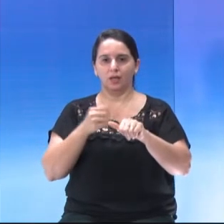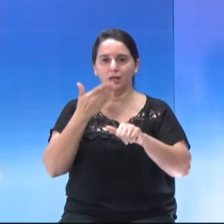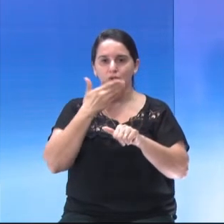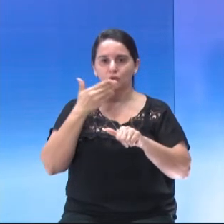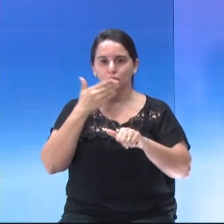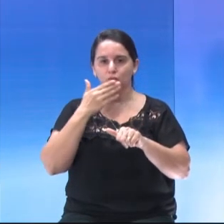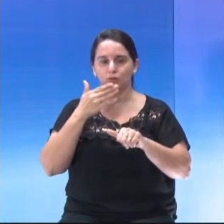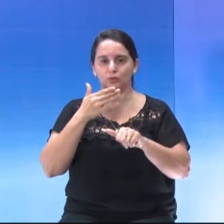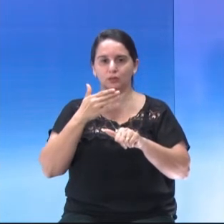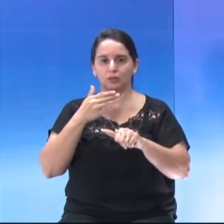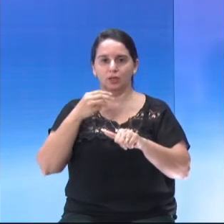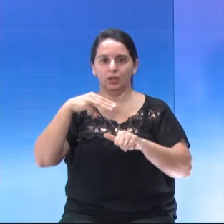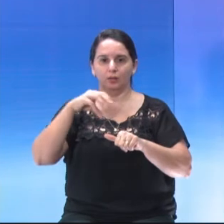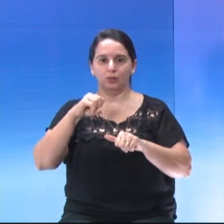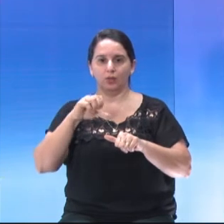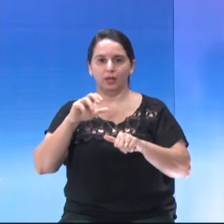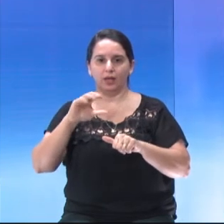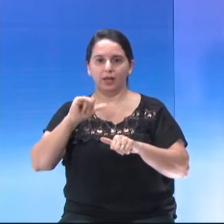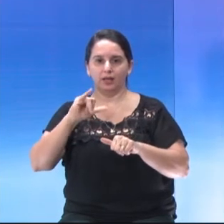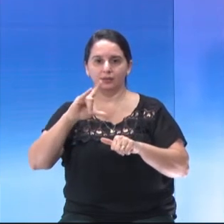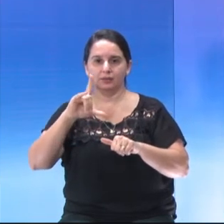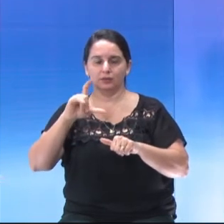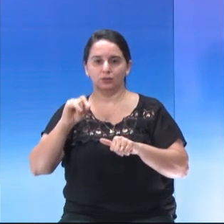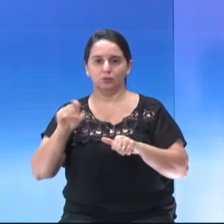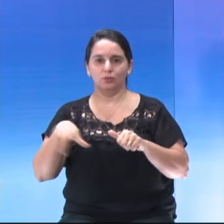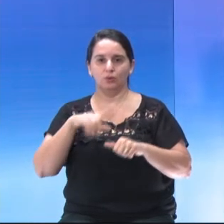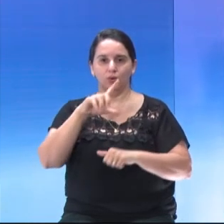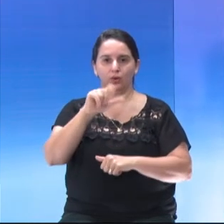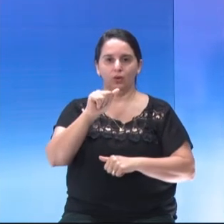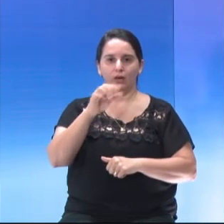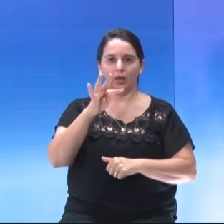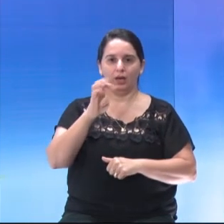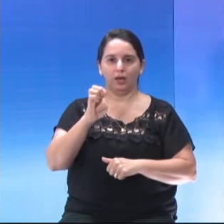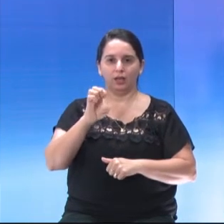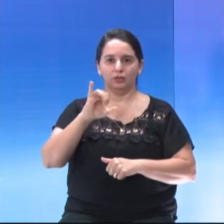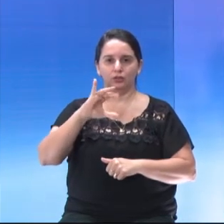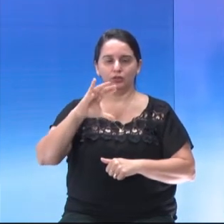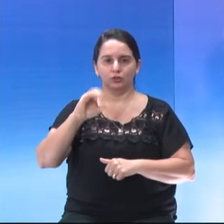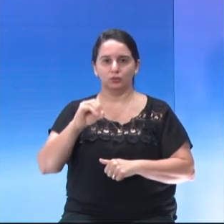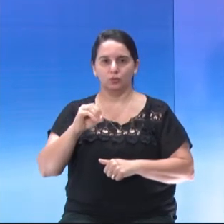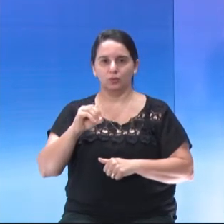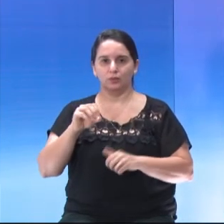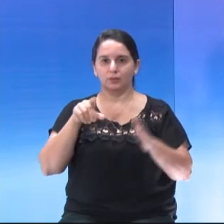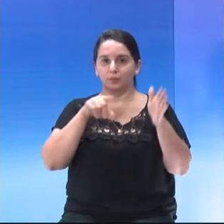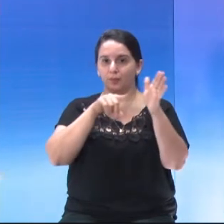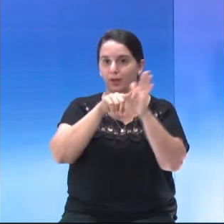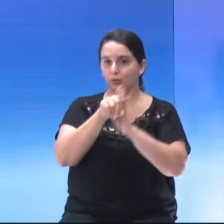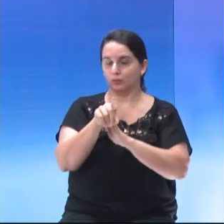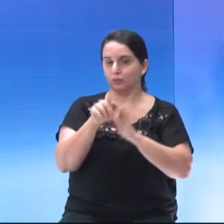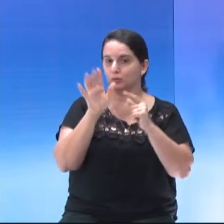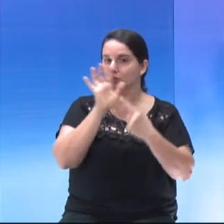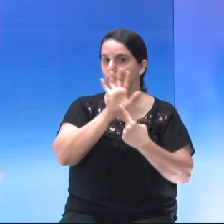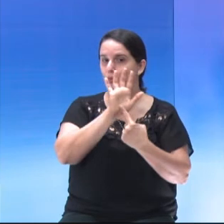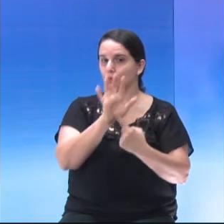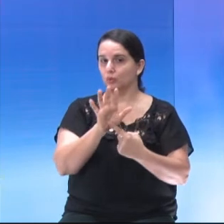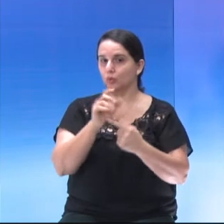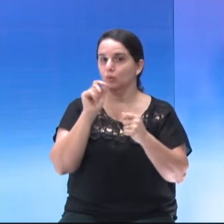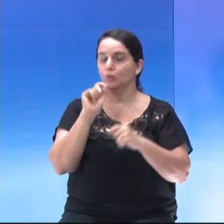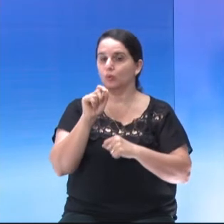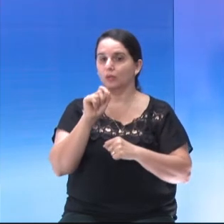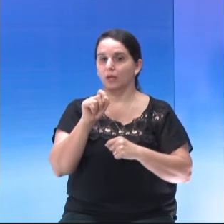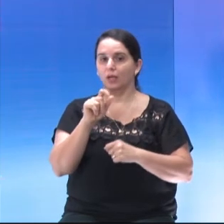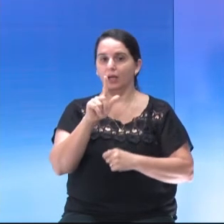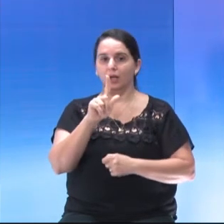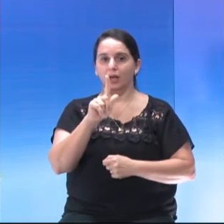lático. Que informações interessantes essa primeira parte do enunciado trouxe? Ele diz que a glicose, na presença